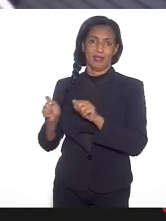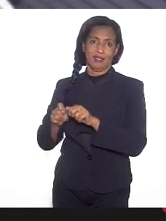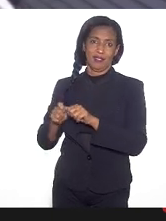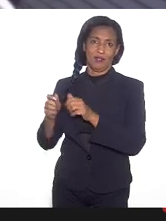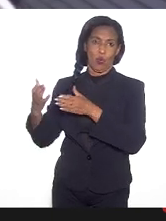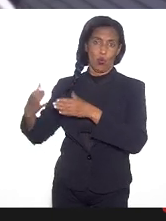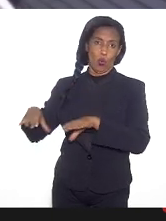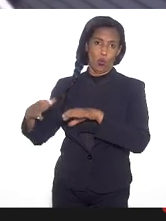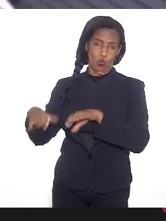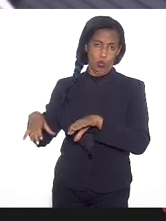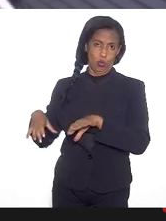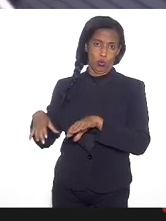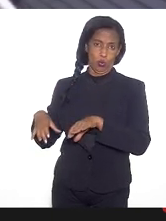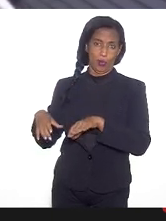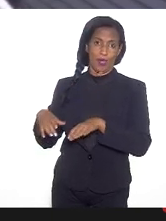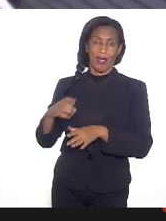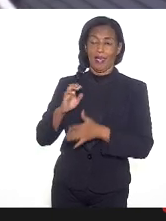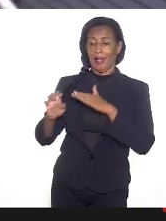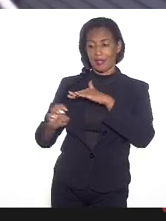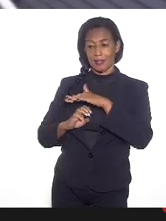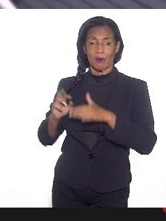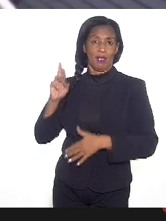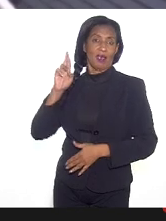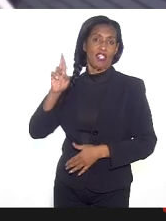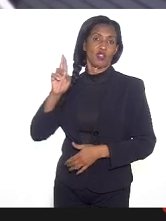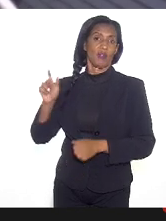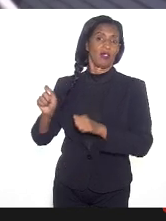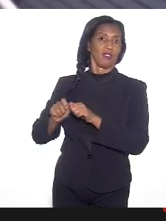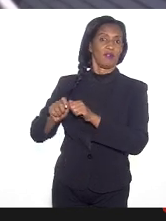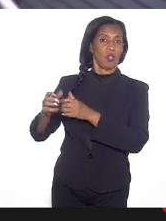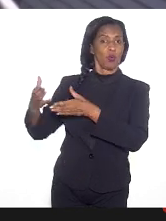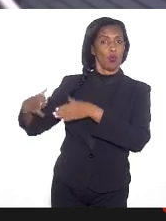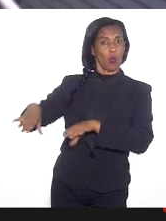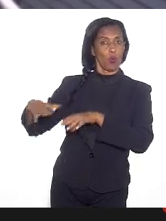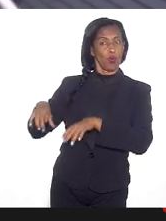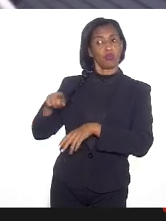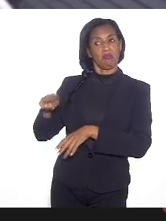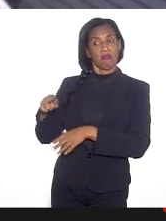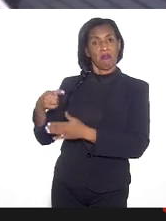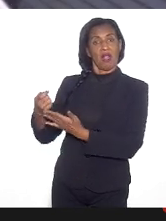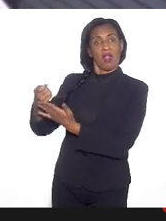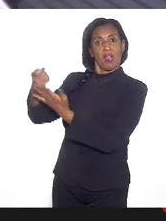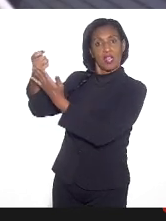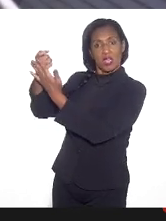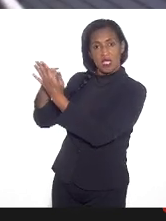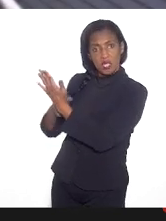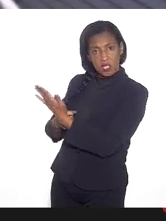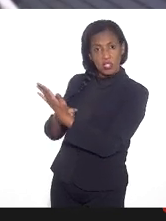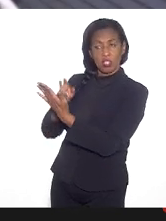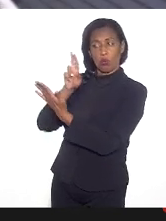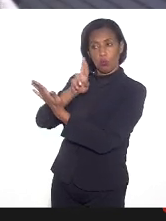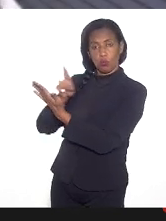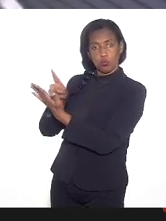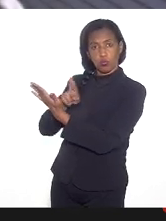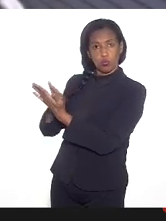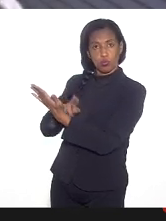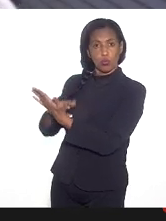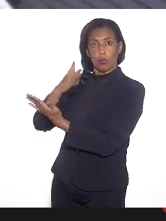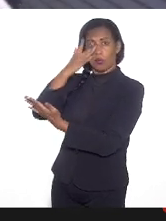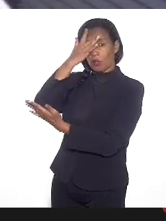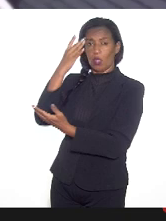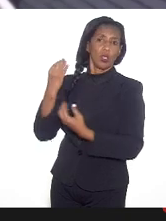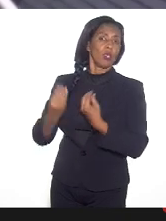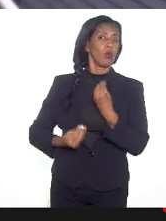das contratadas que fizeram os certames, para que eles disponibilizem quem são as pessoas e como